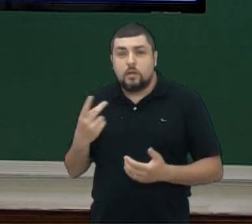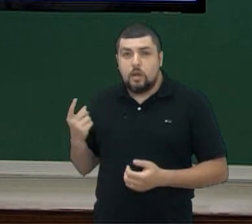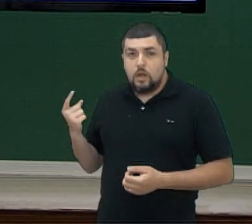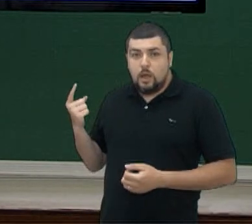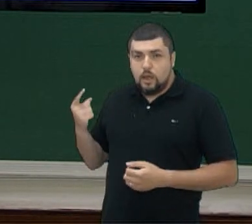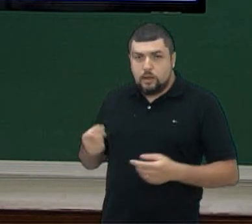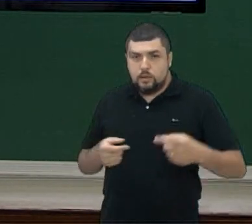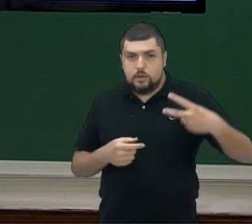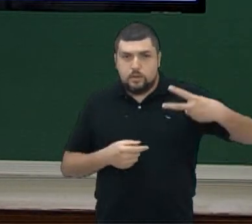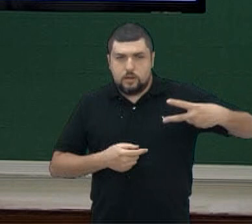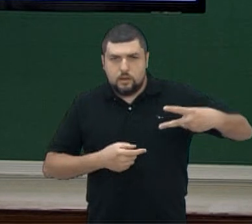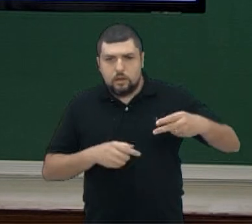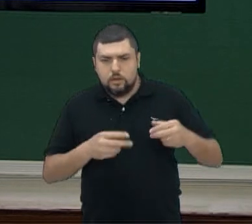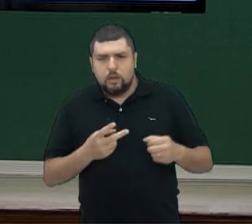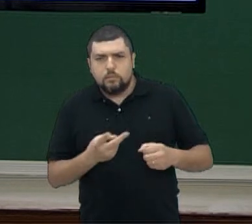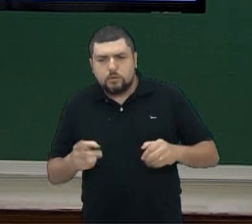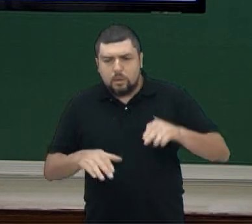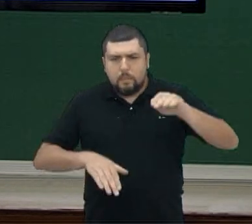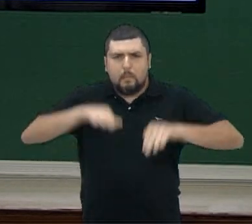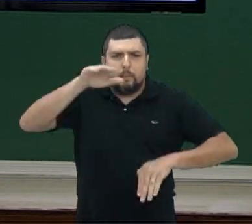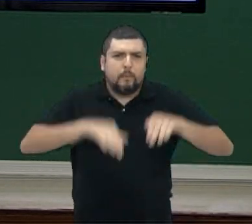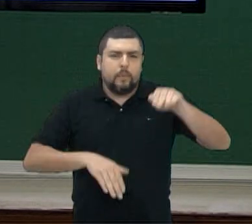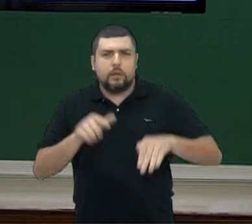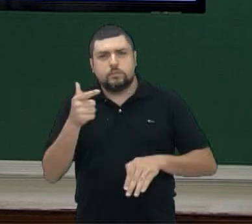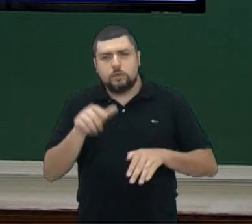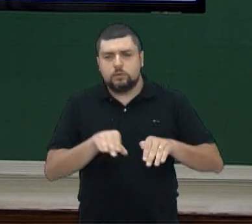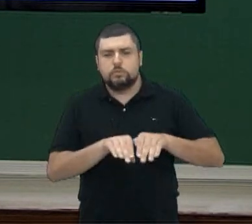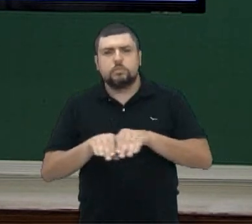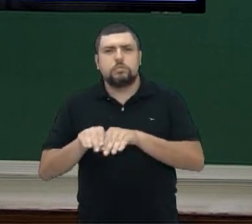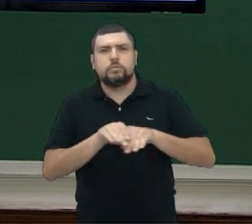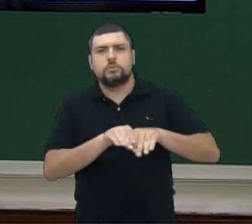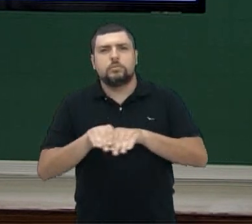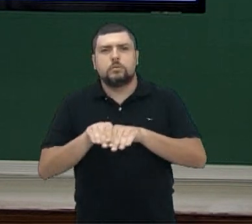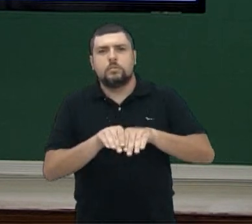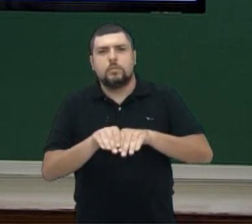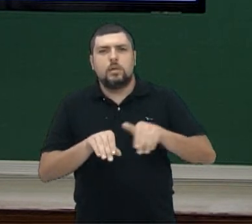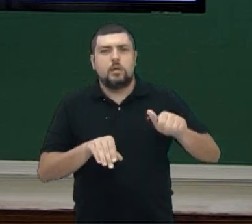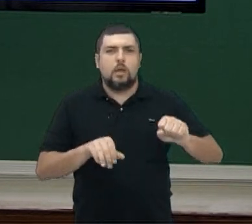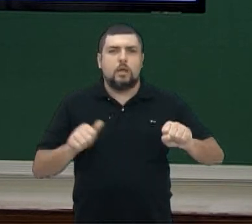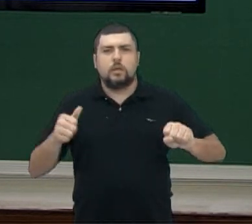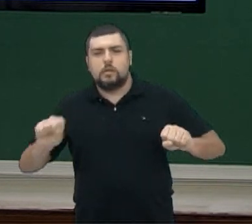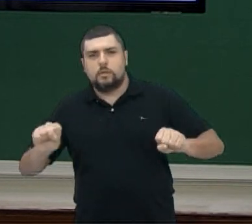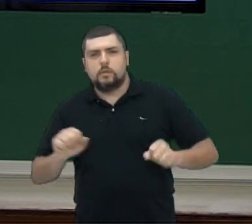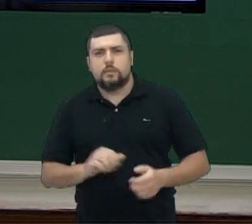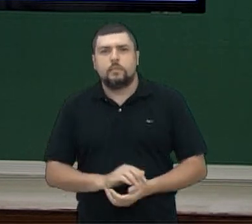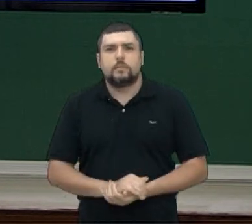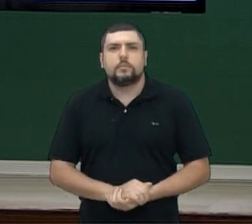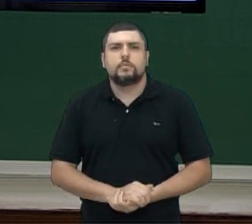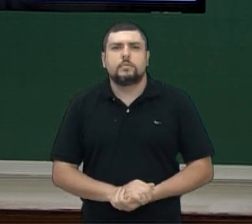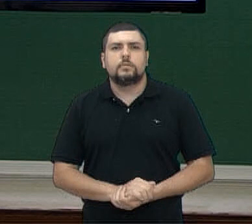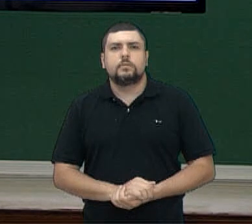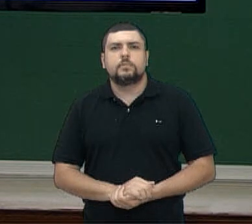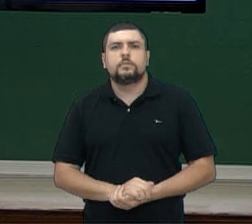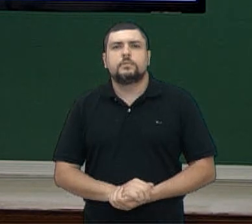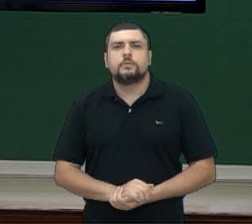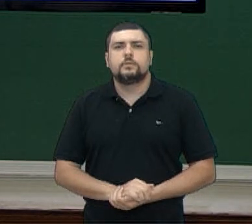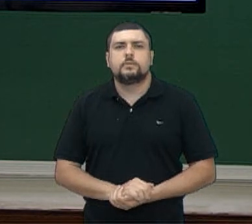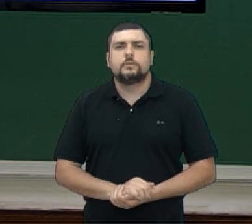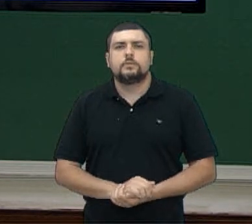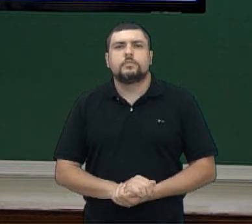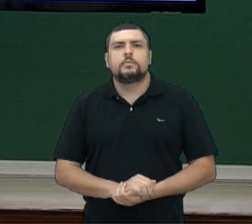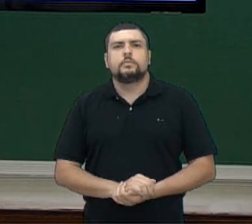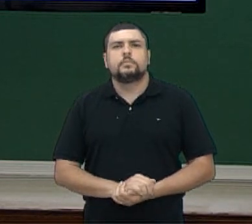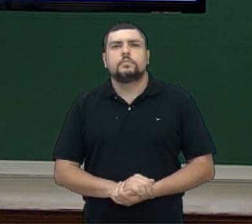não é mais que o outro. Eles têm a mesma altura, então por isso que a letra A a gente coloca como um adjetivo de igualdade. Tá bom? A resposta